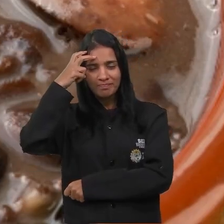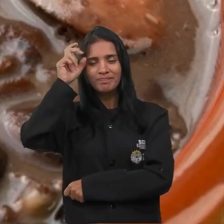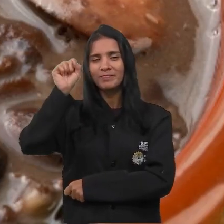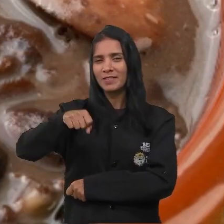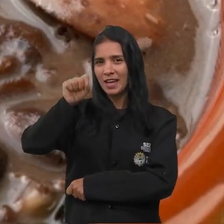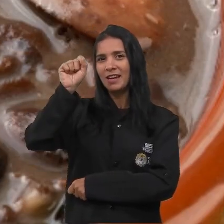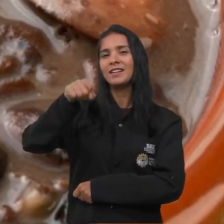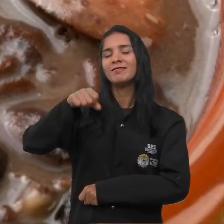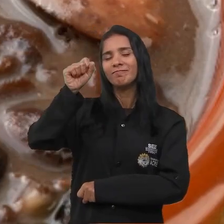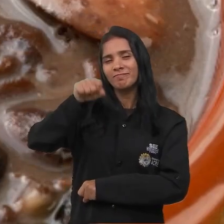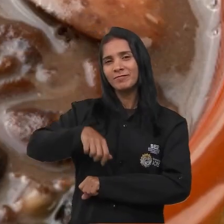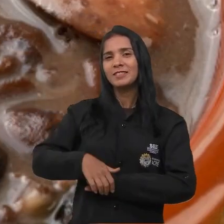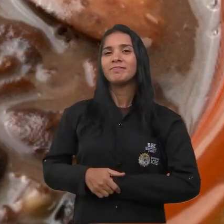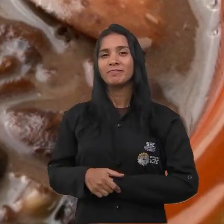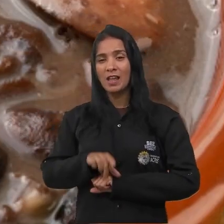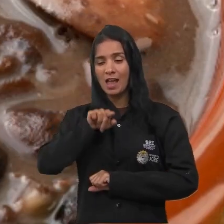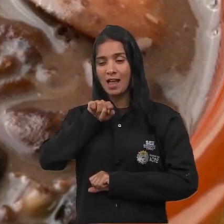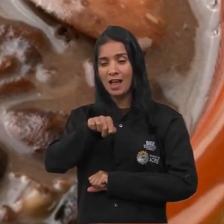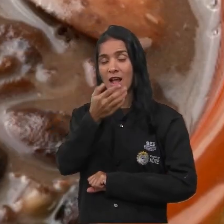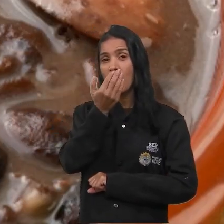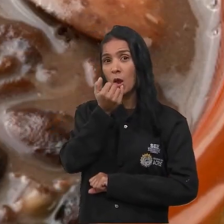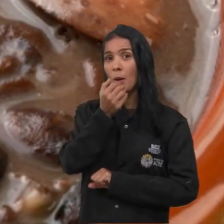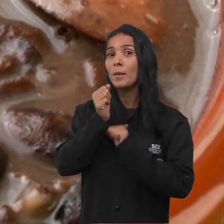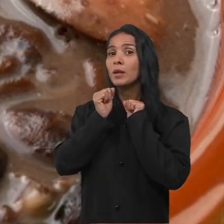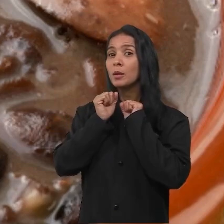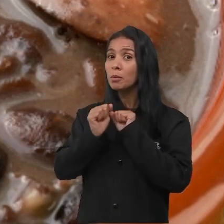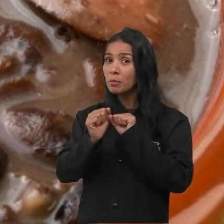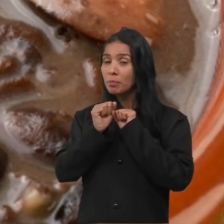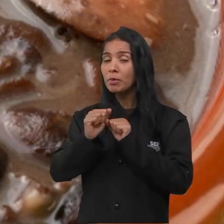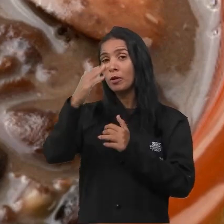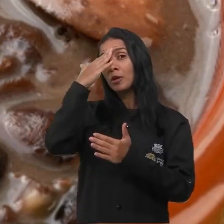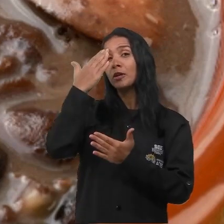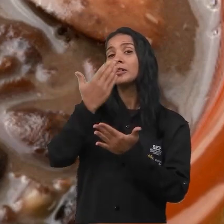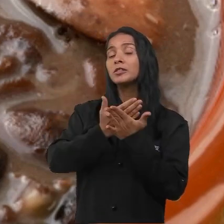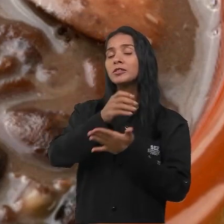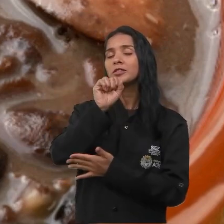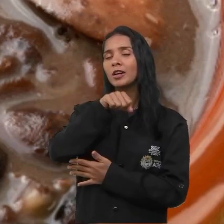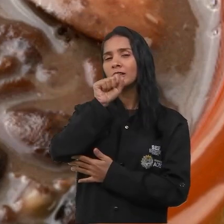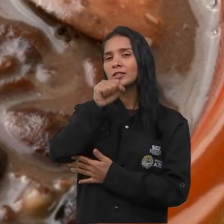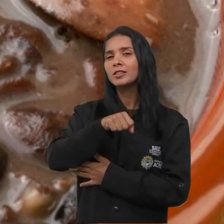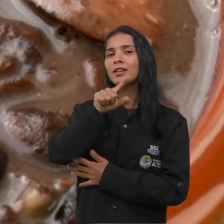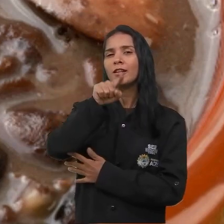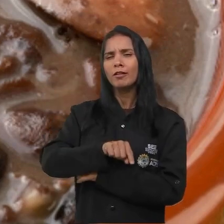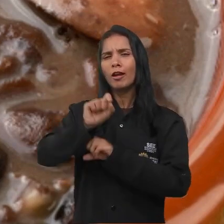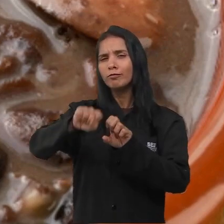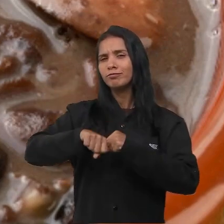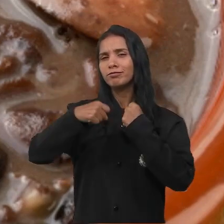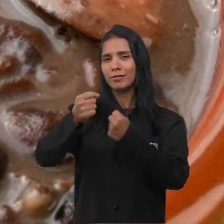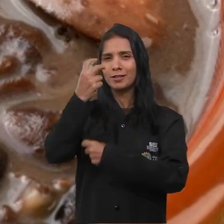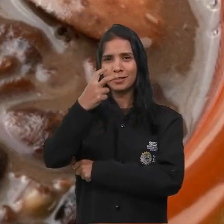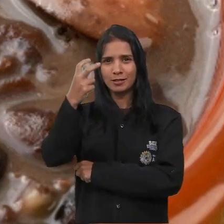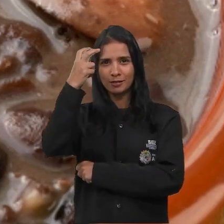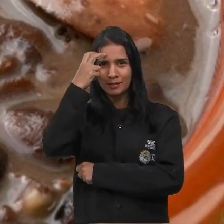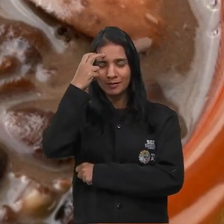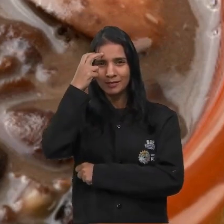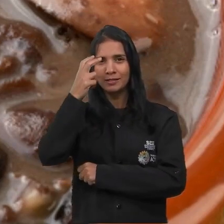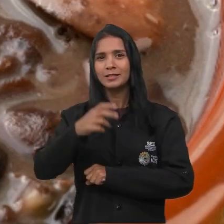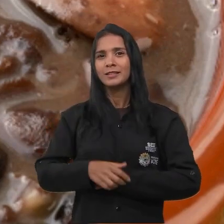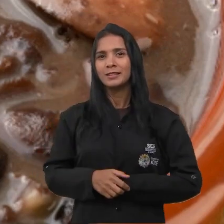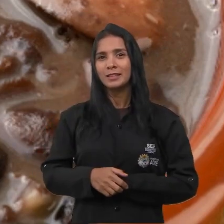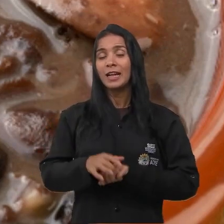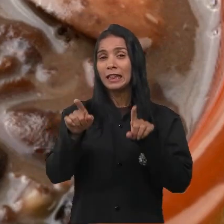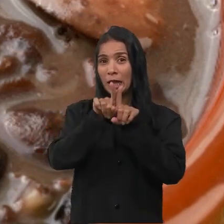pessoal, a feijoada pode ser considerada um símbolo de resistência cultural. E eu vou falar ainda